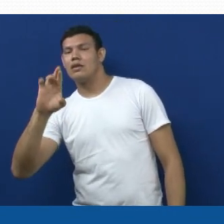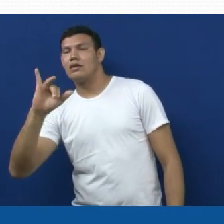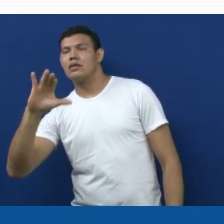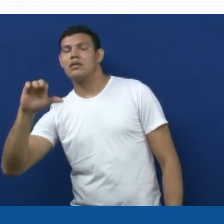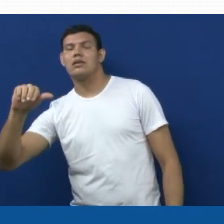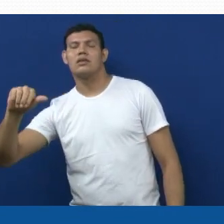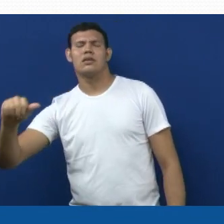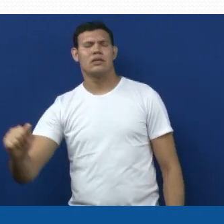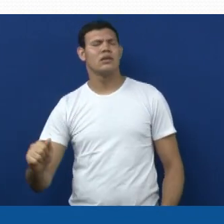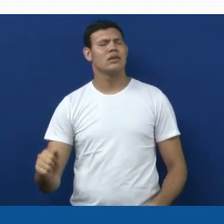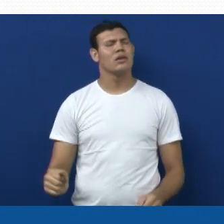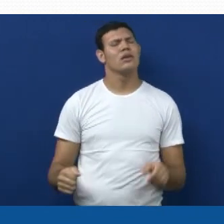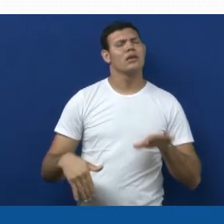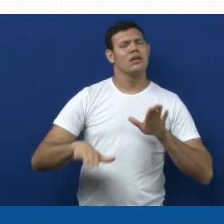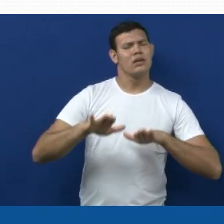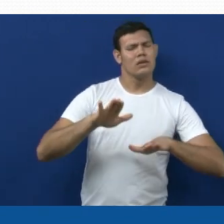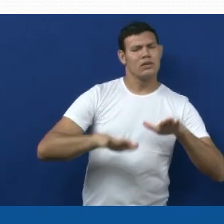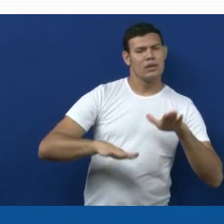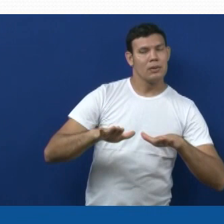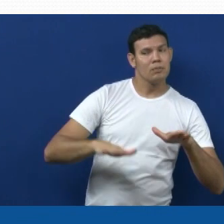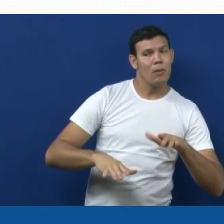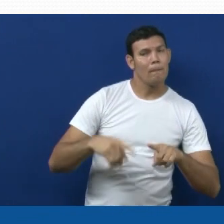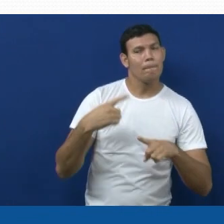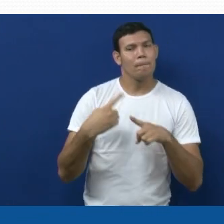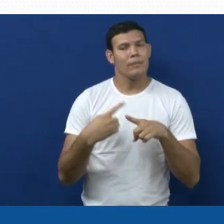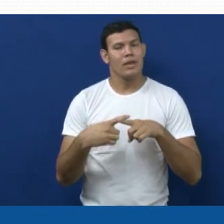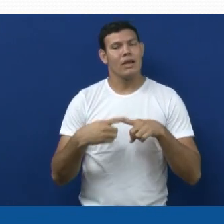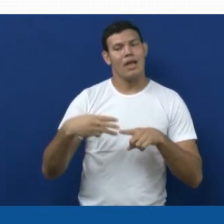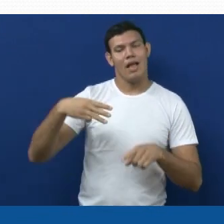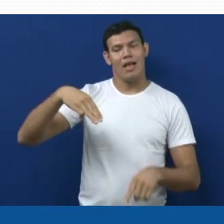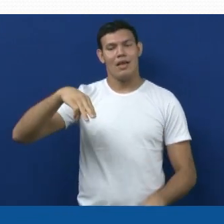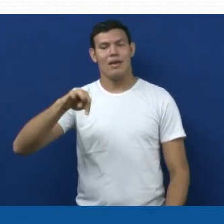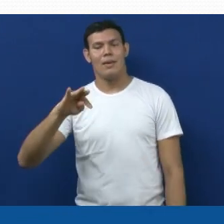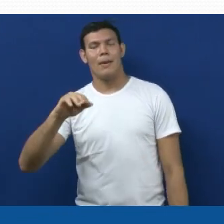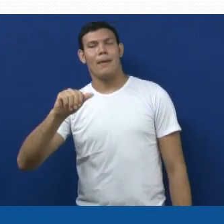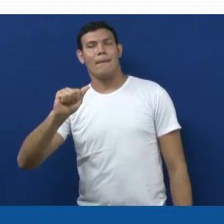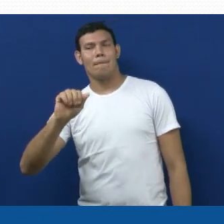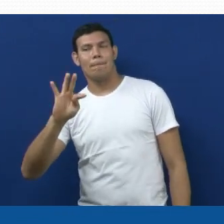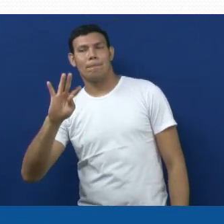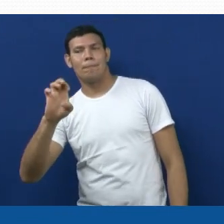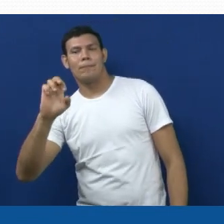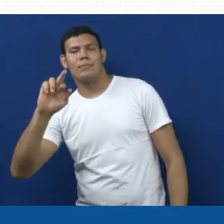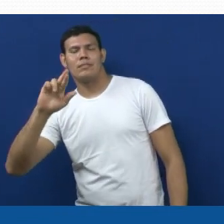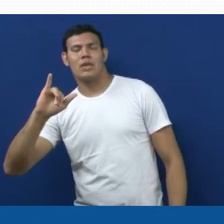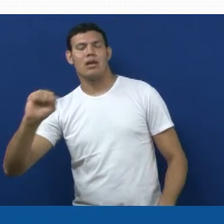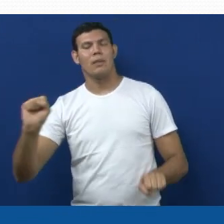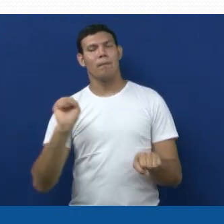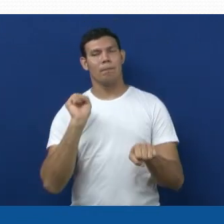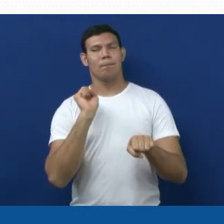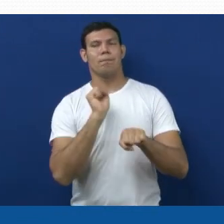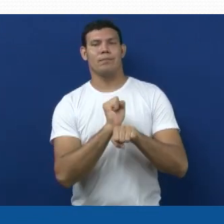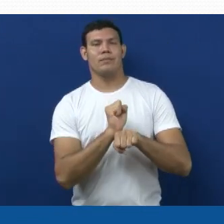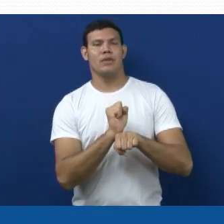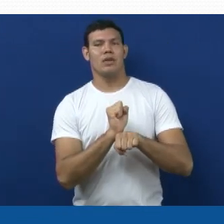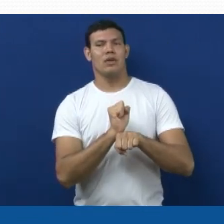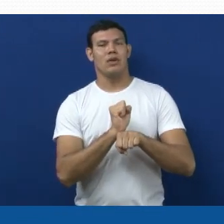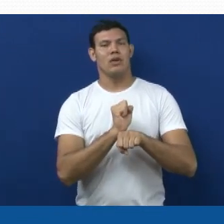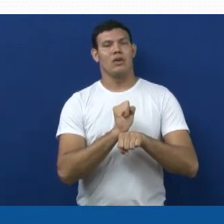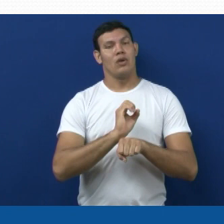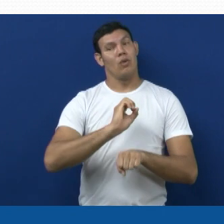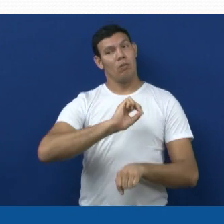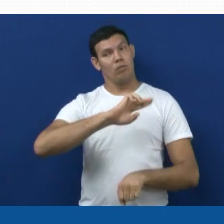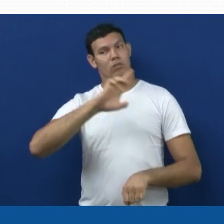tende a quê? Toda matéria ela tende a manter o seu estado de repouso ou